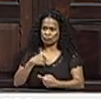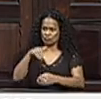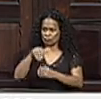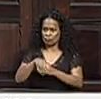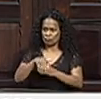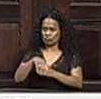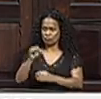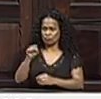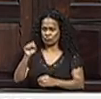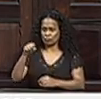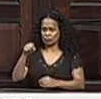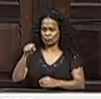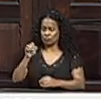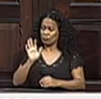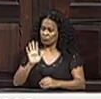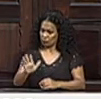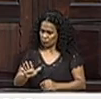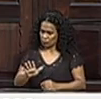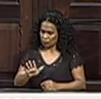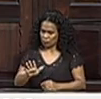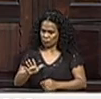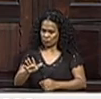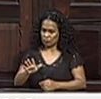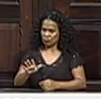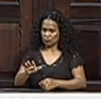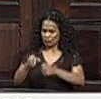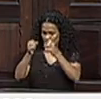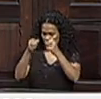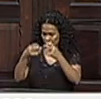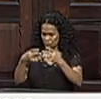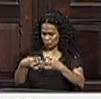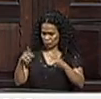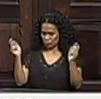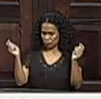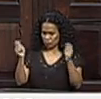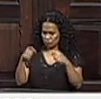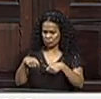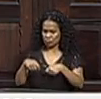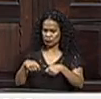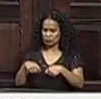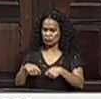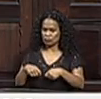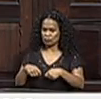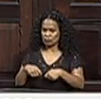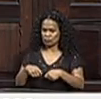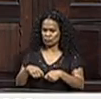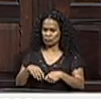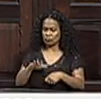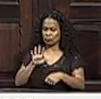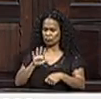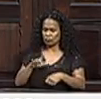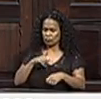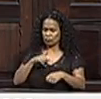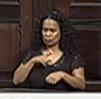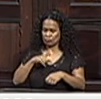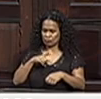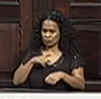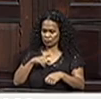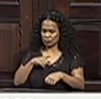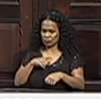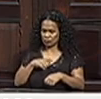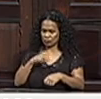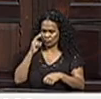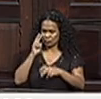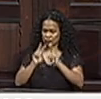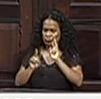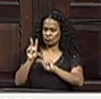favorável, mas considerando a possibilidade que vamos ter de apreciar os destaques, inclusive